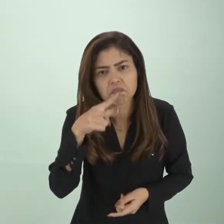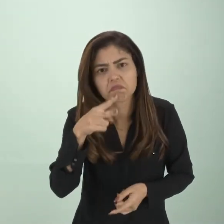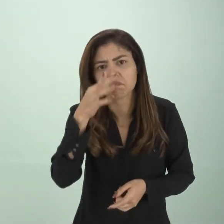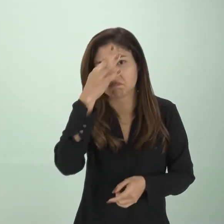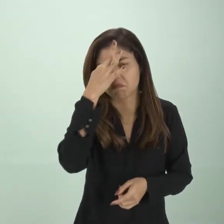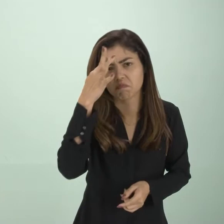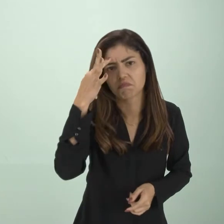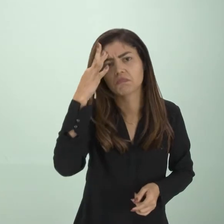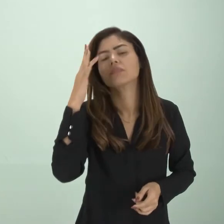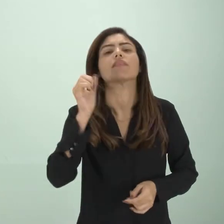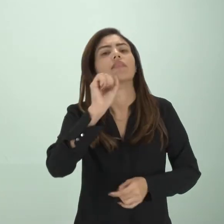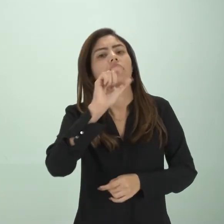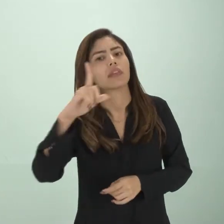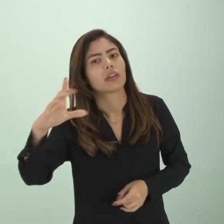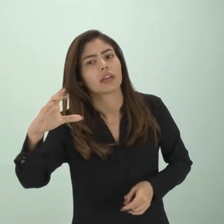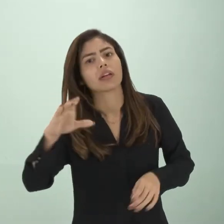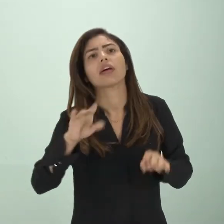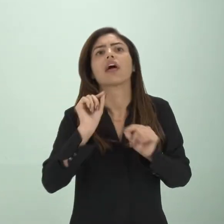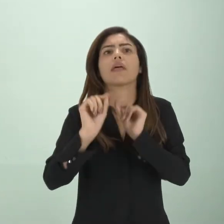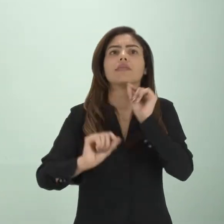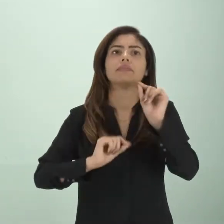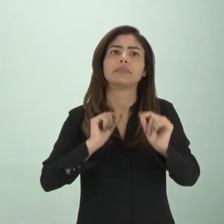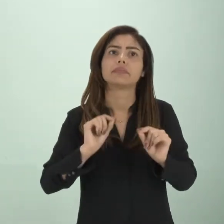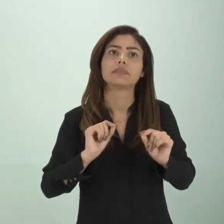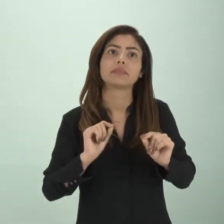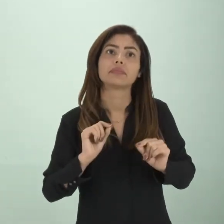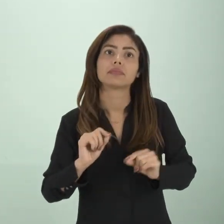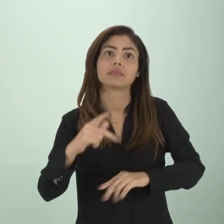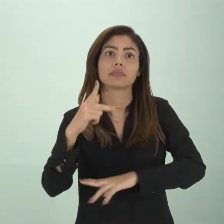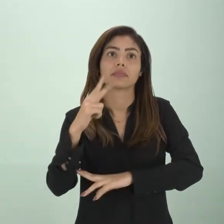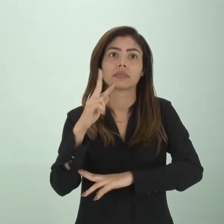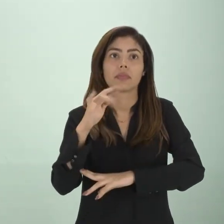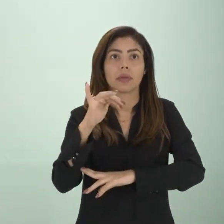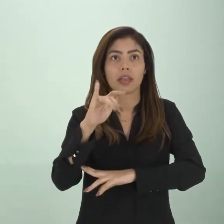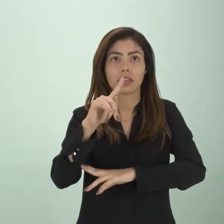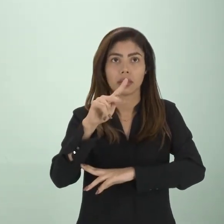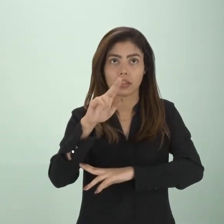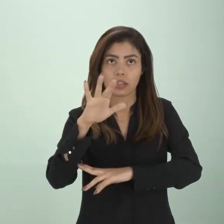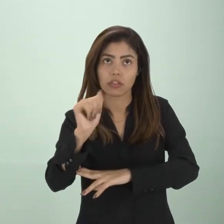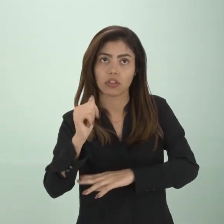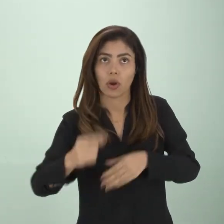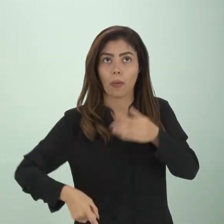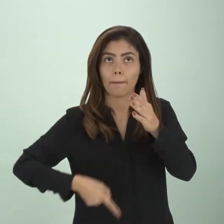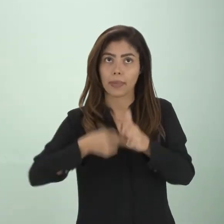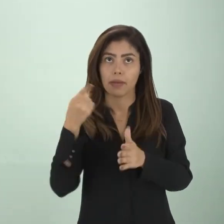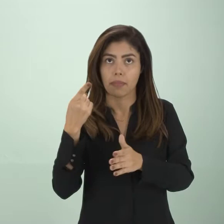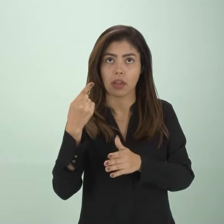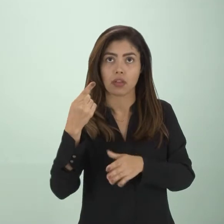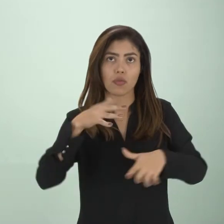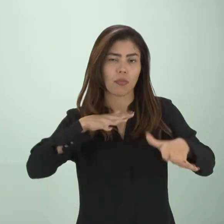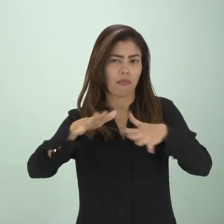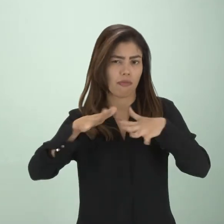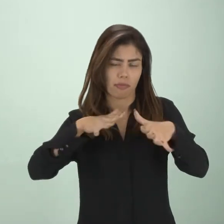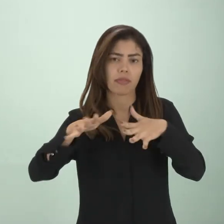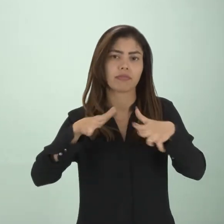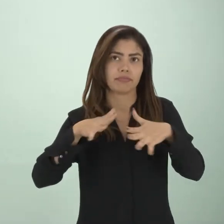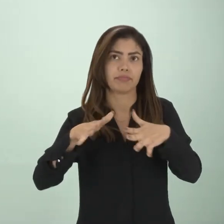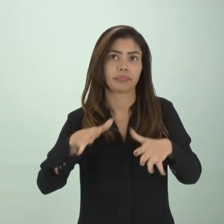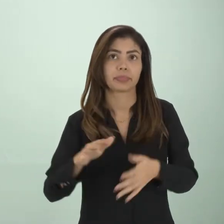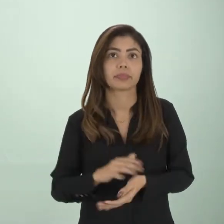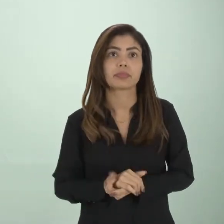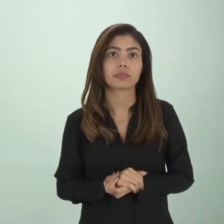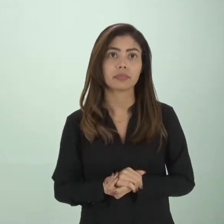a classificação que nós fazemos é patrística, seria o primeiro movimento,